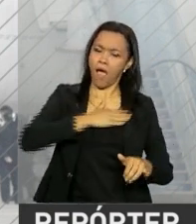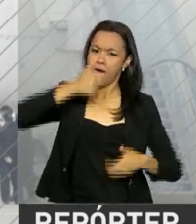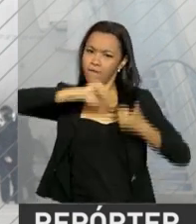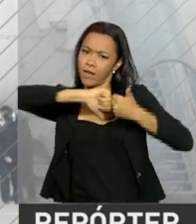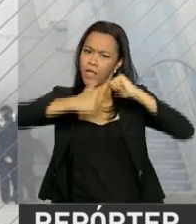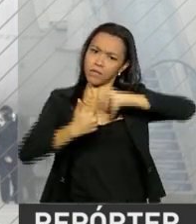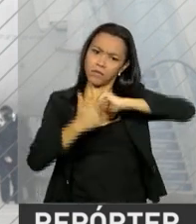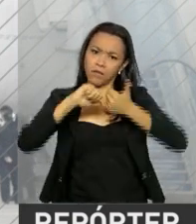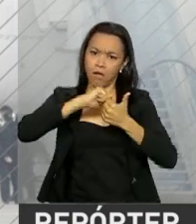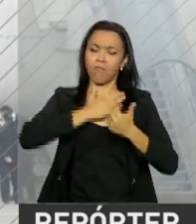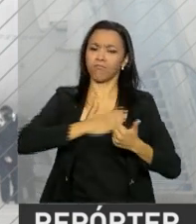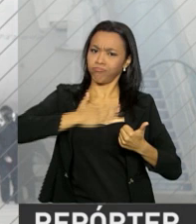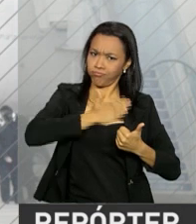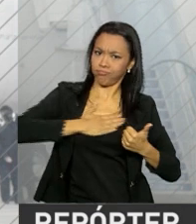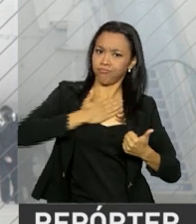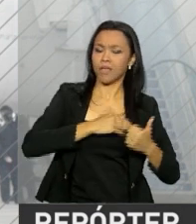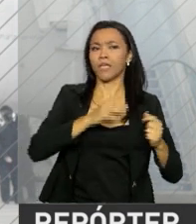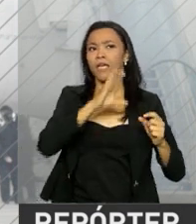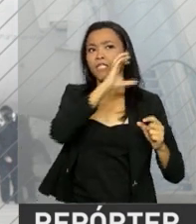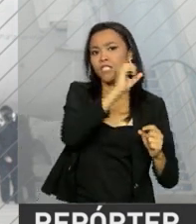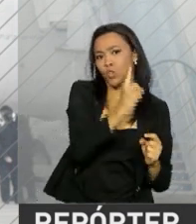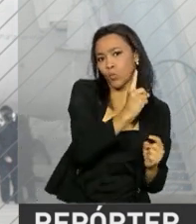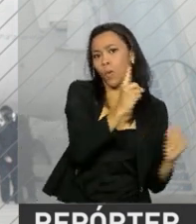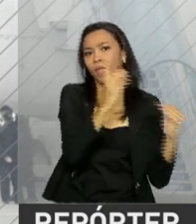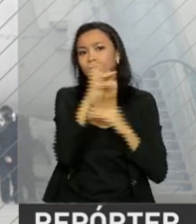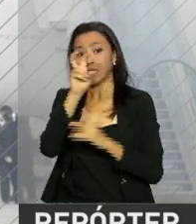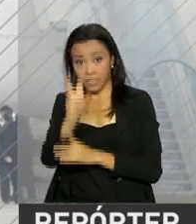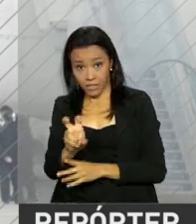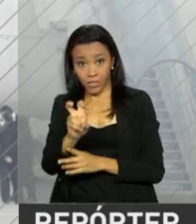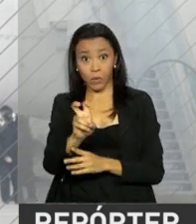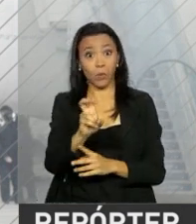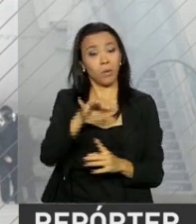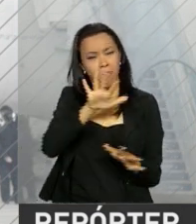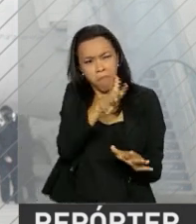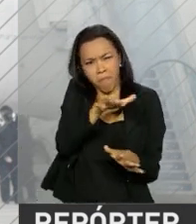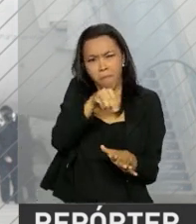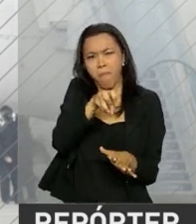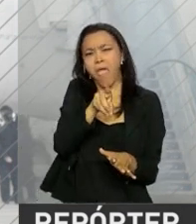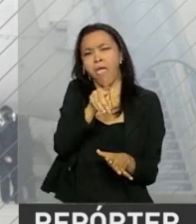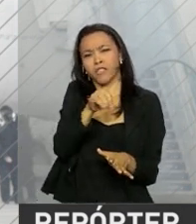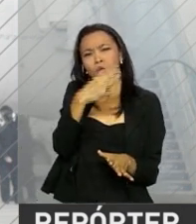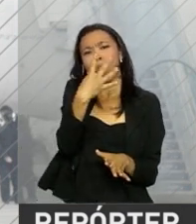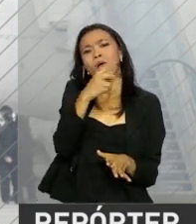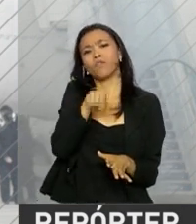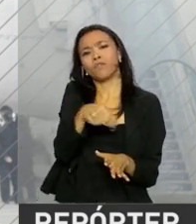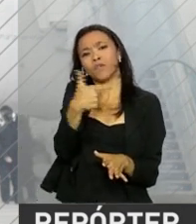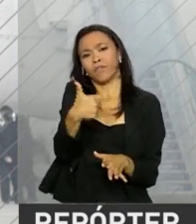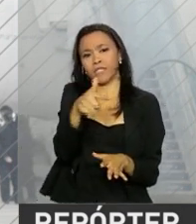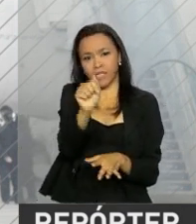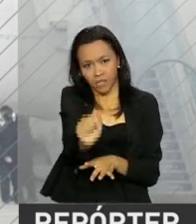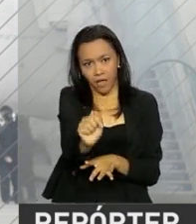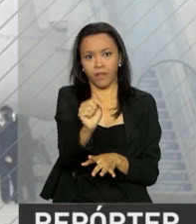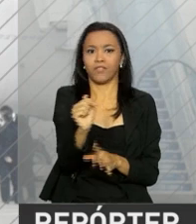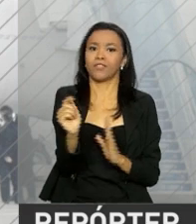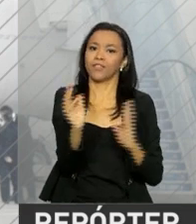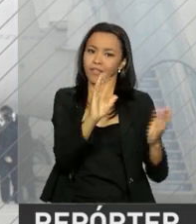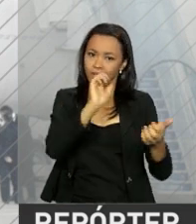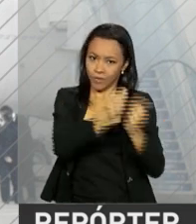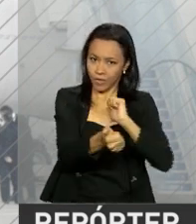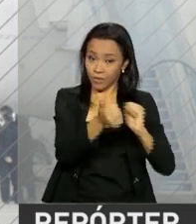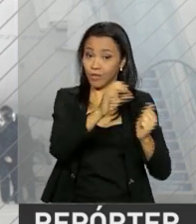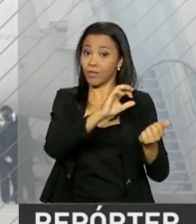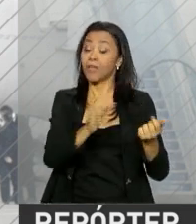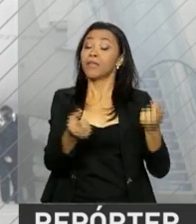aeroportos que é medido em uma escala de 1 a c teve a nota média de qu 4,27 nas olimpíadas